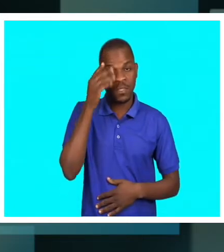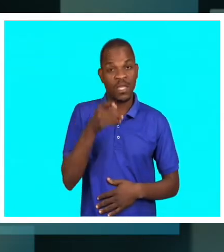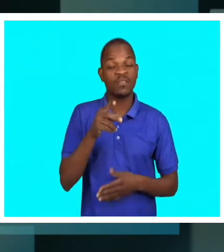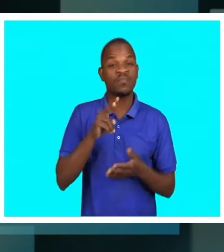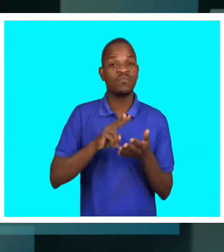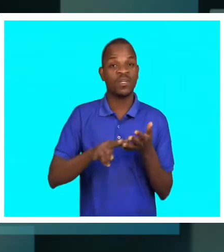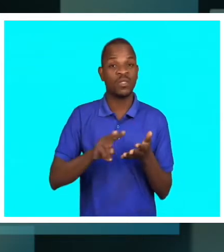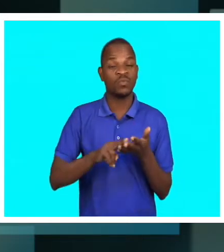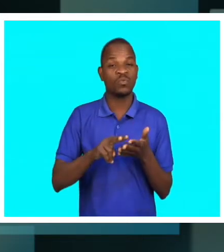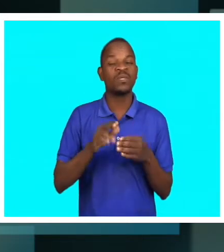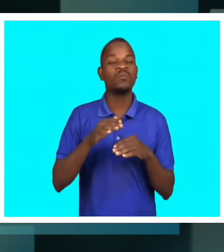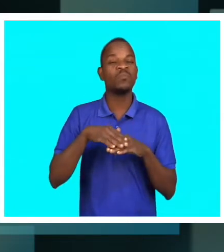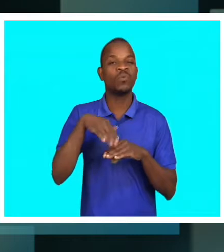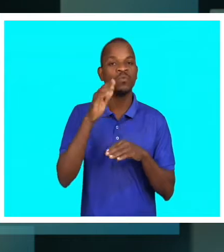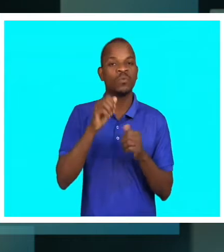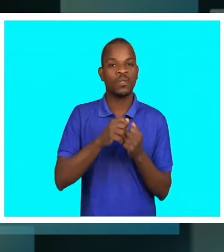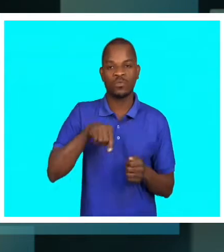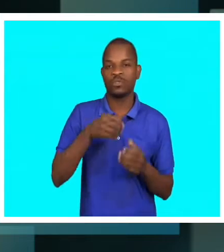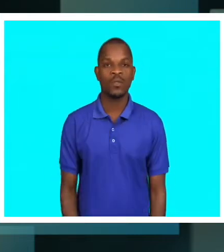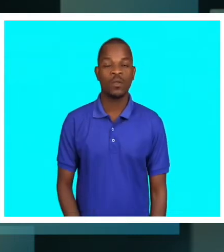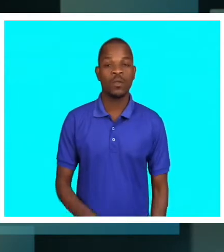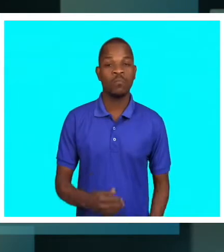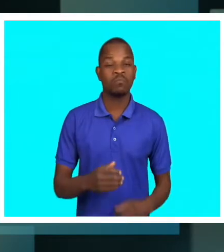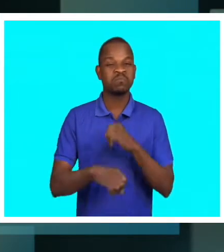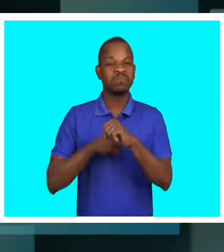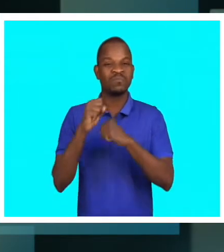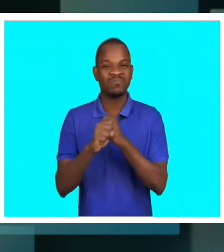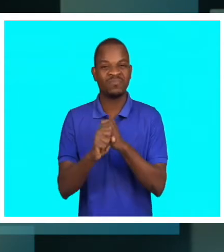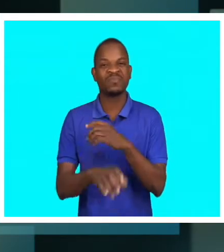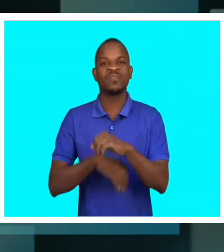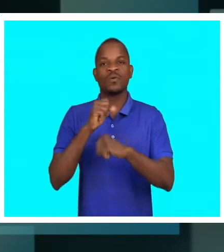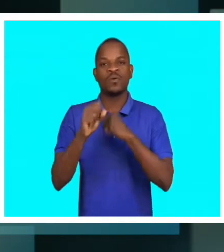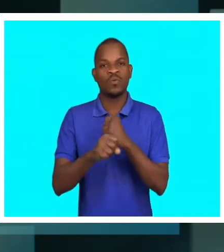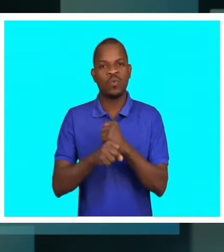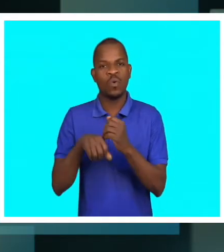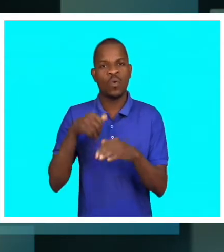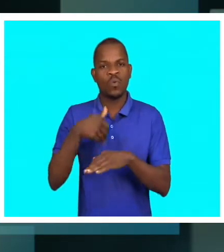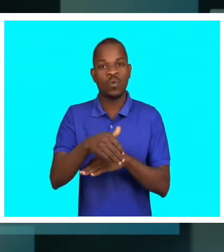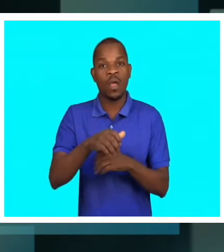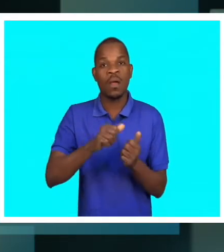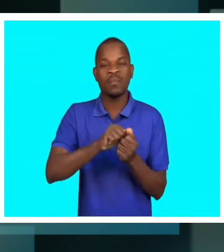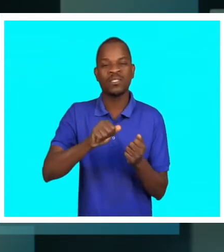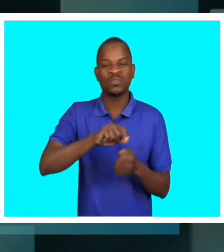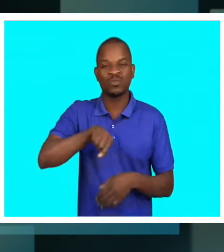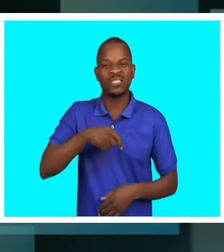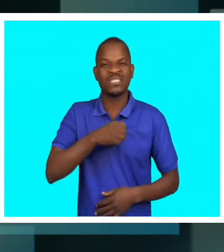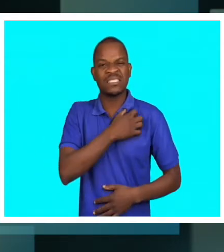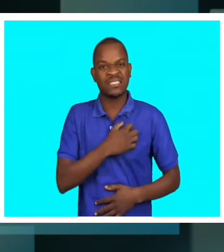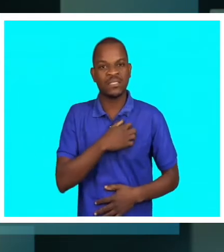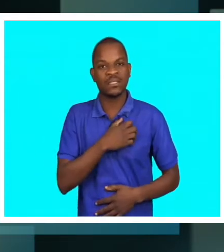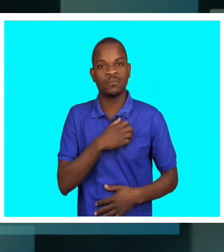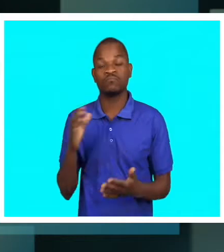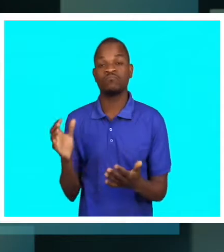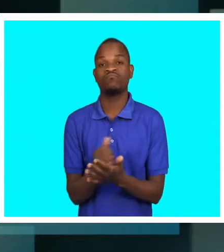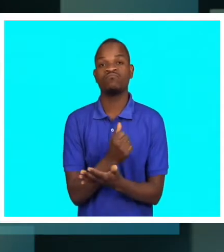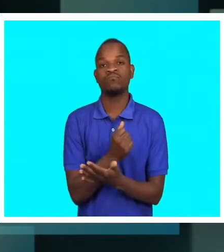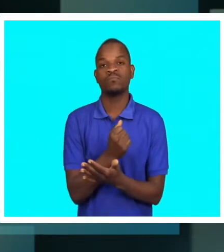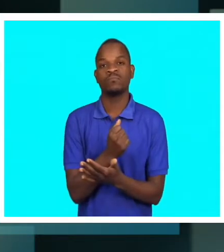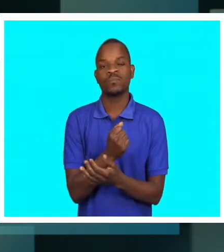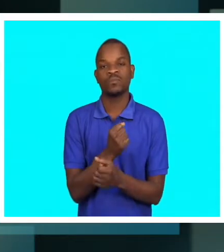hoje são valores que a Federação não os tem. Os anos foram passando fomos tentando várias formas não conseguimos